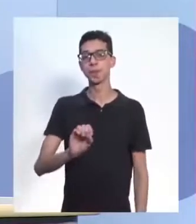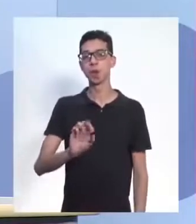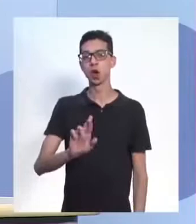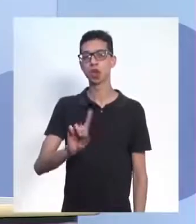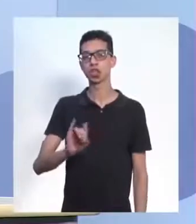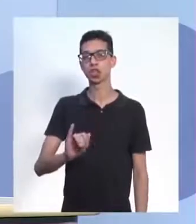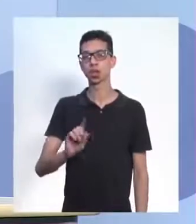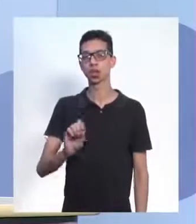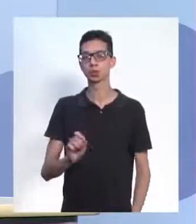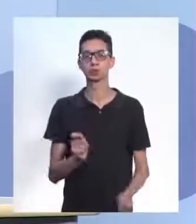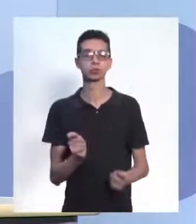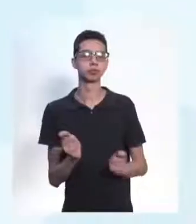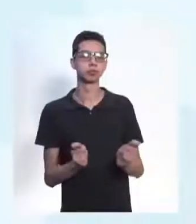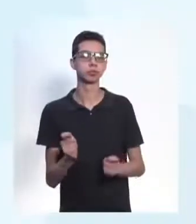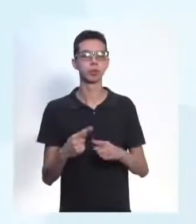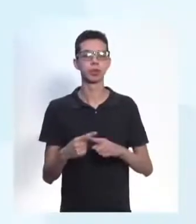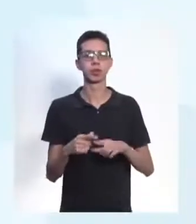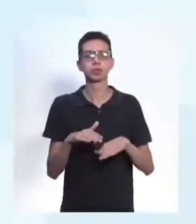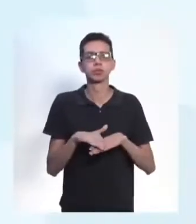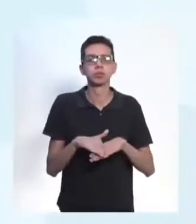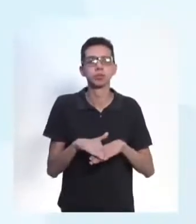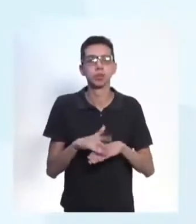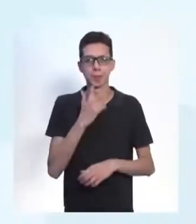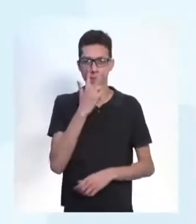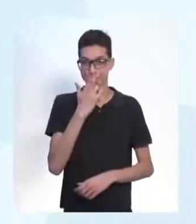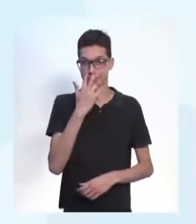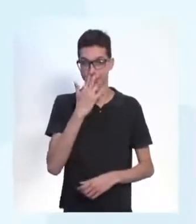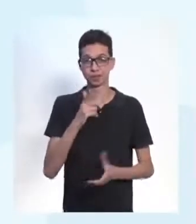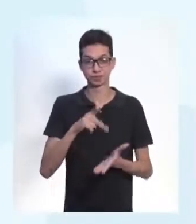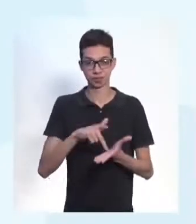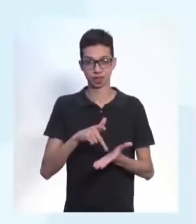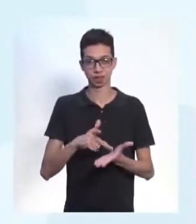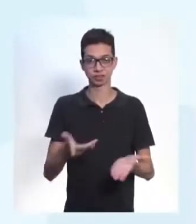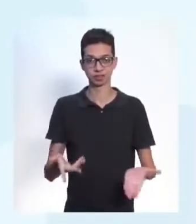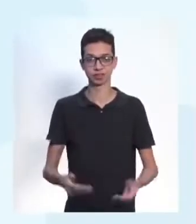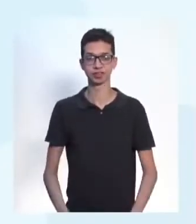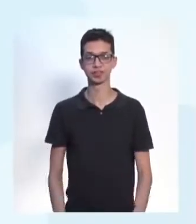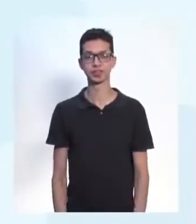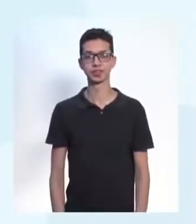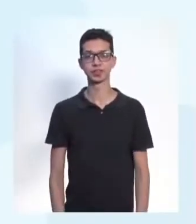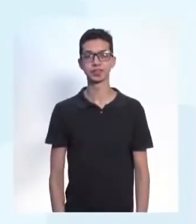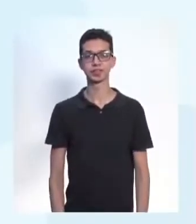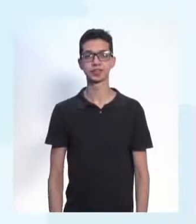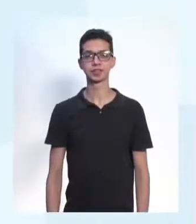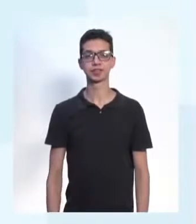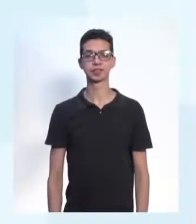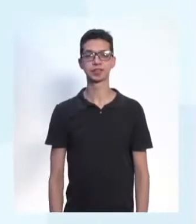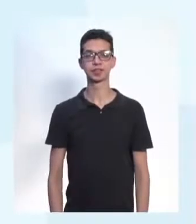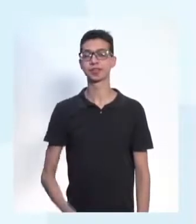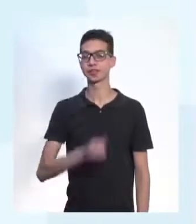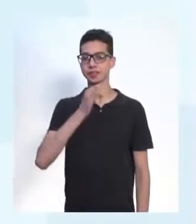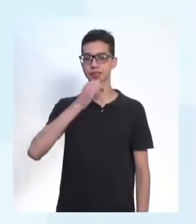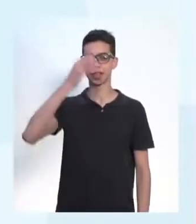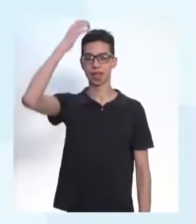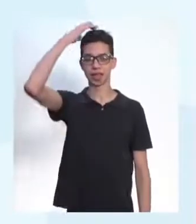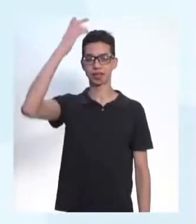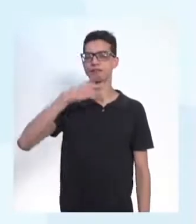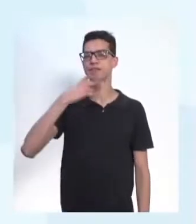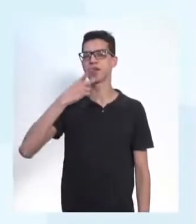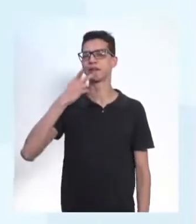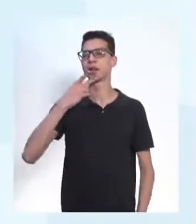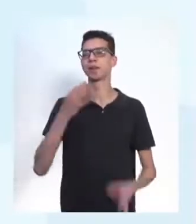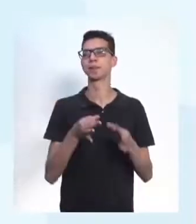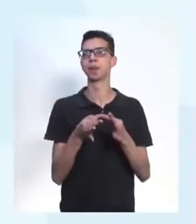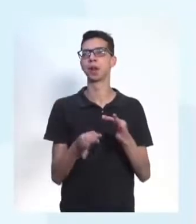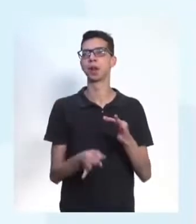bem o que é uma figura subordinada, não é, Andréia? Olha só, o rei fala muito. A língua está maior que a